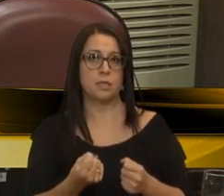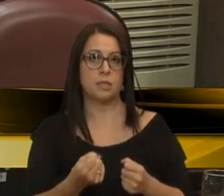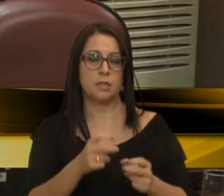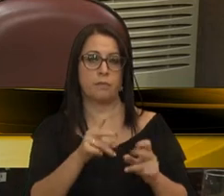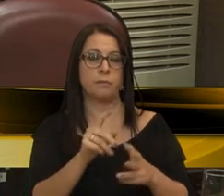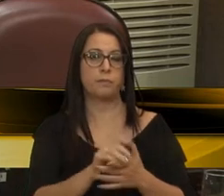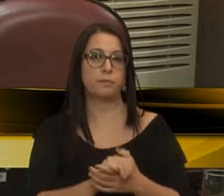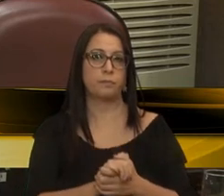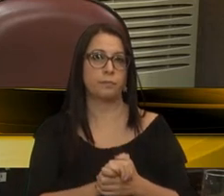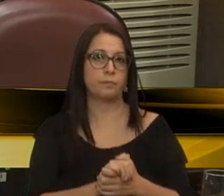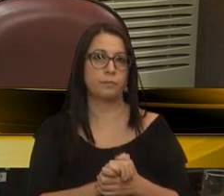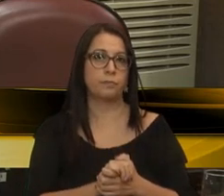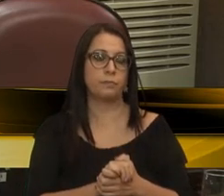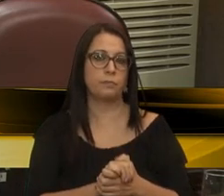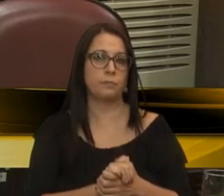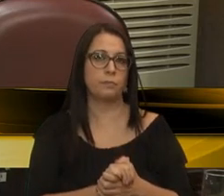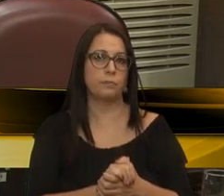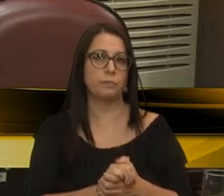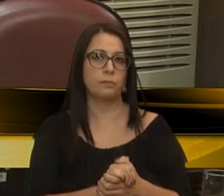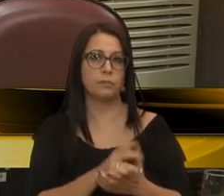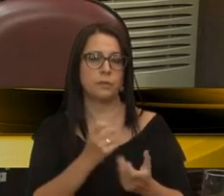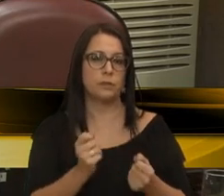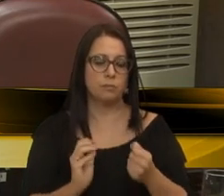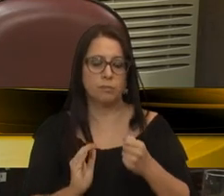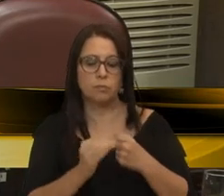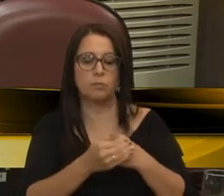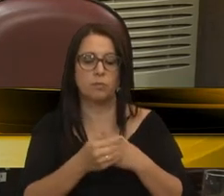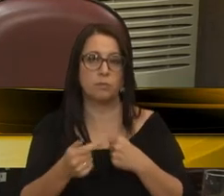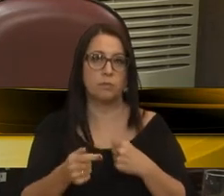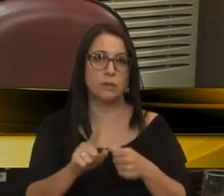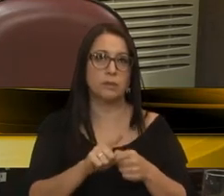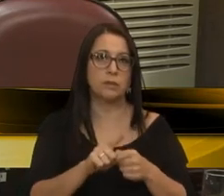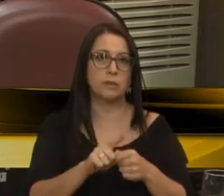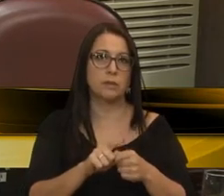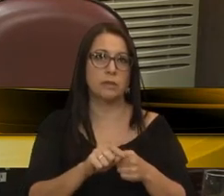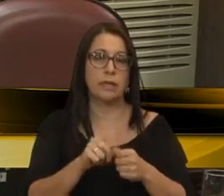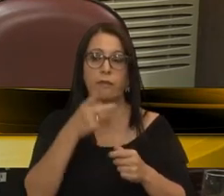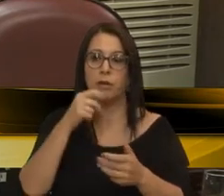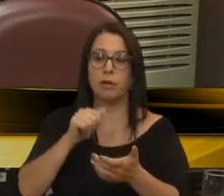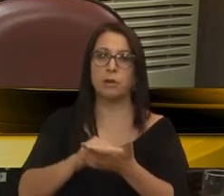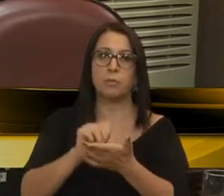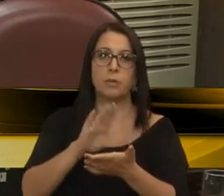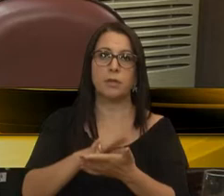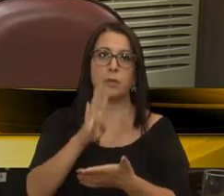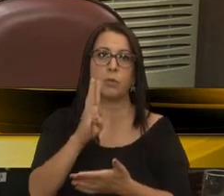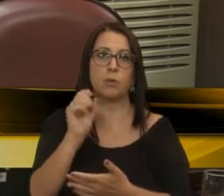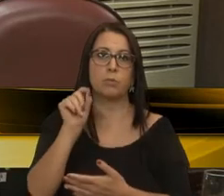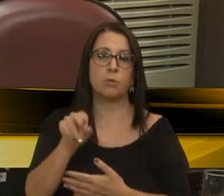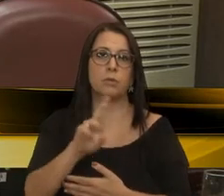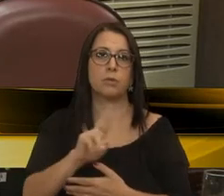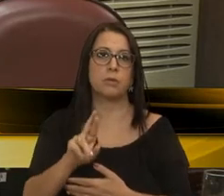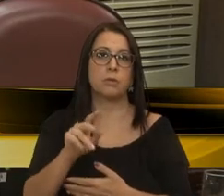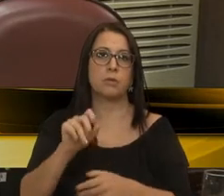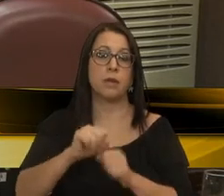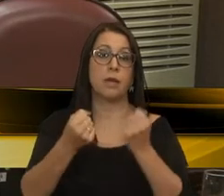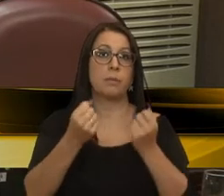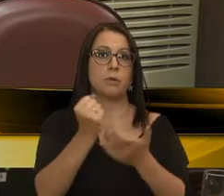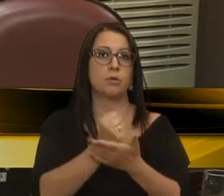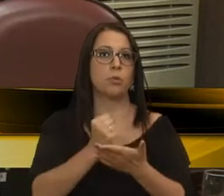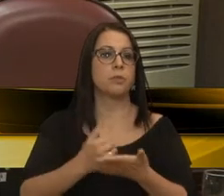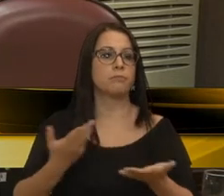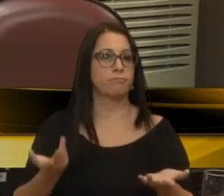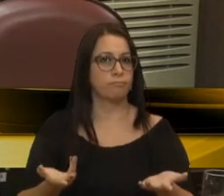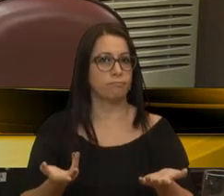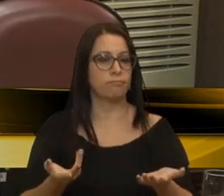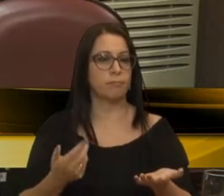vendedores que estão aceitando, assim, de vez em quando, escondido ali, eles estão ameaçando que vão multar por R$40 mil, que é quebra contratual. Então, assim,